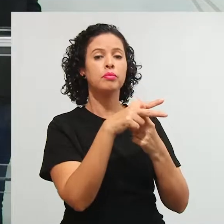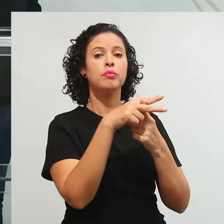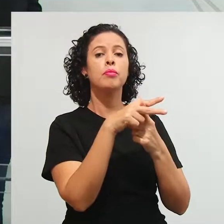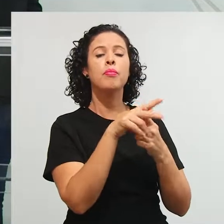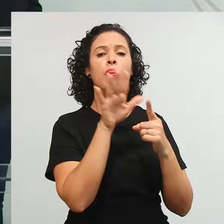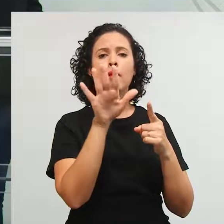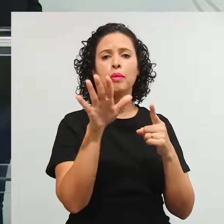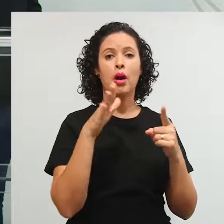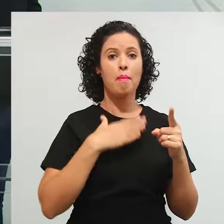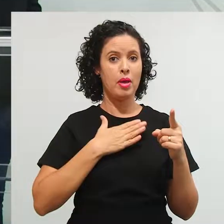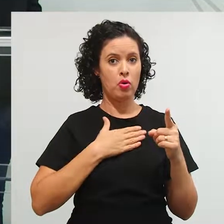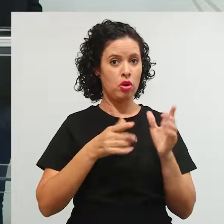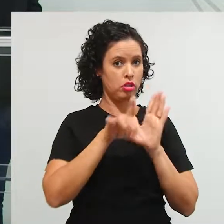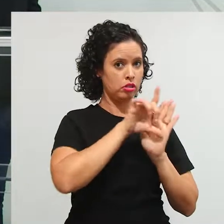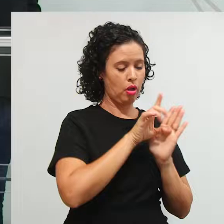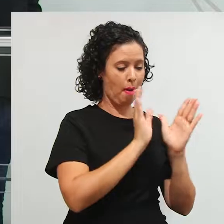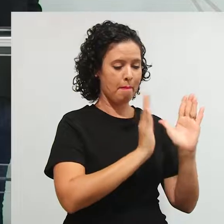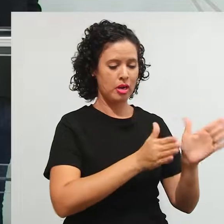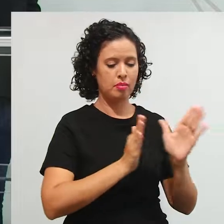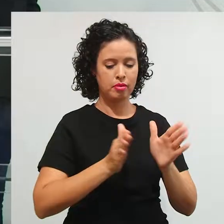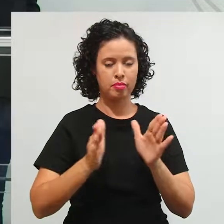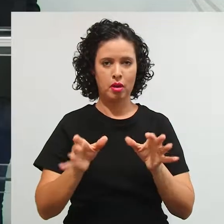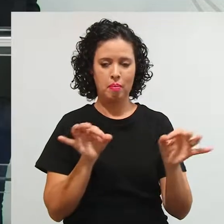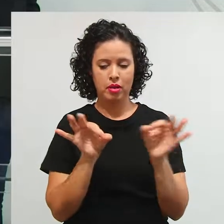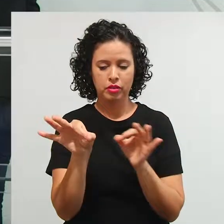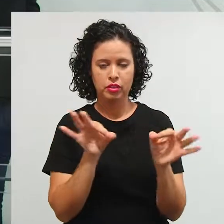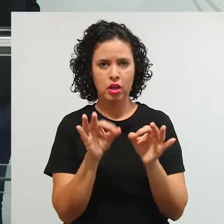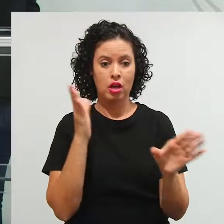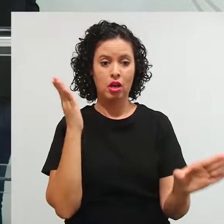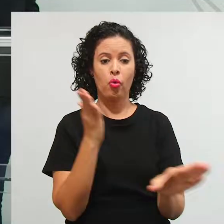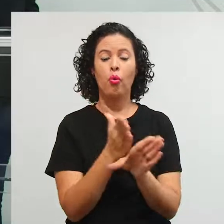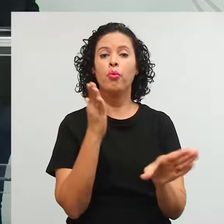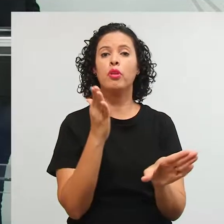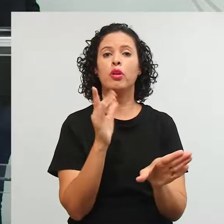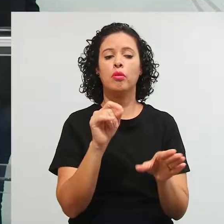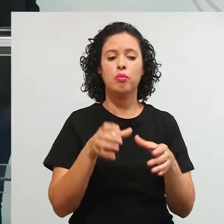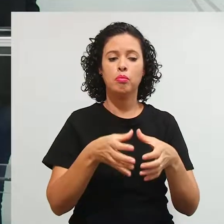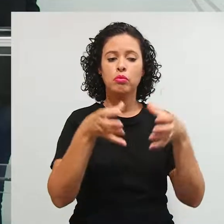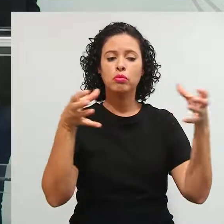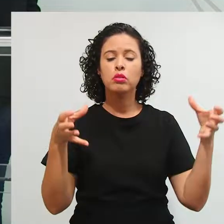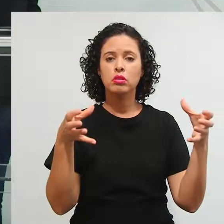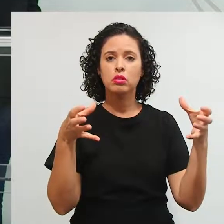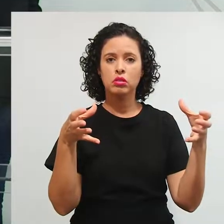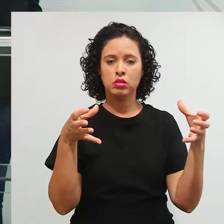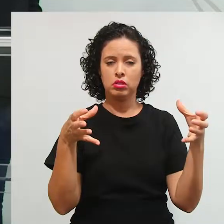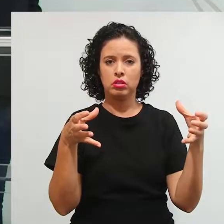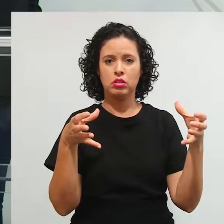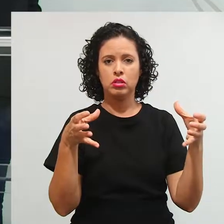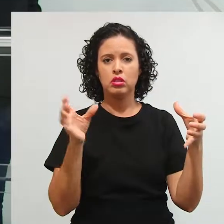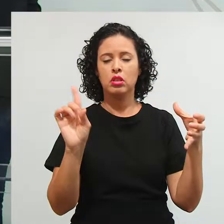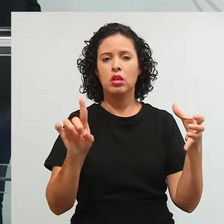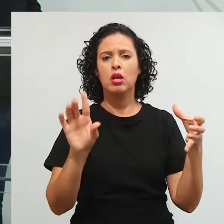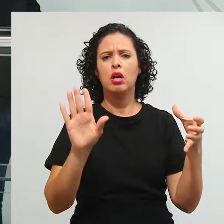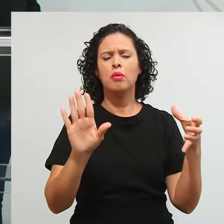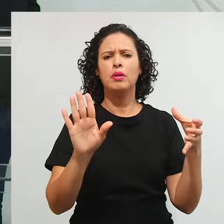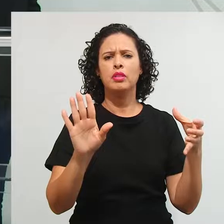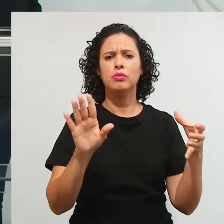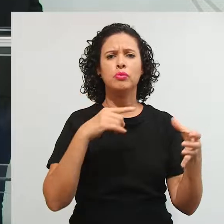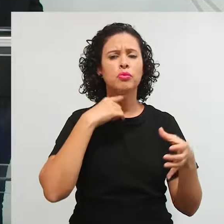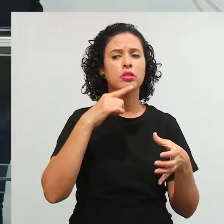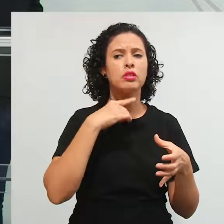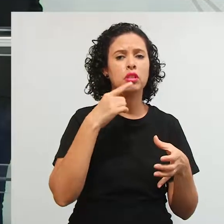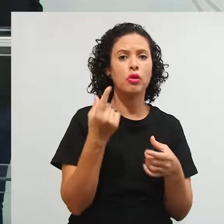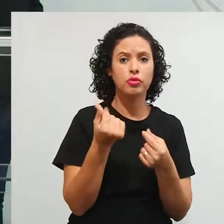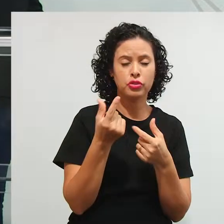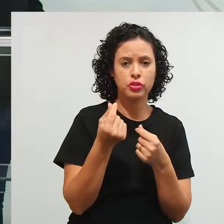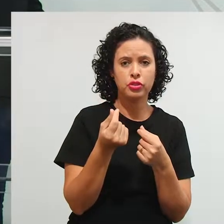o meu planejamento, o que eu detectei? Que o montante que está lá naquele elemento de despesa não vai comportar